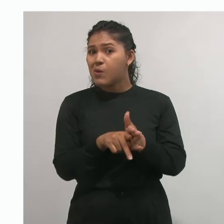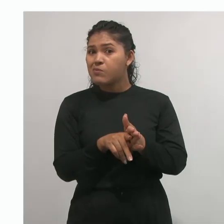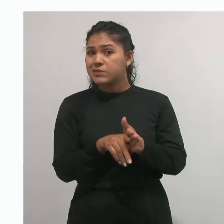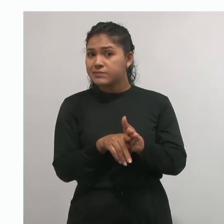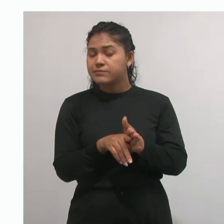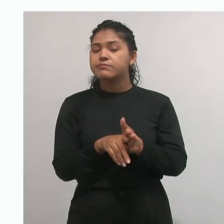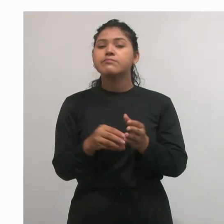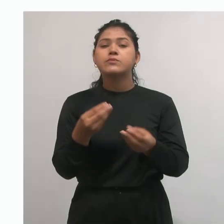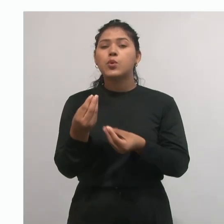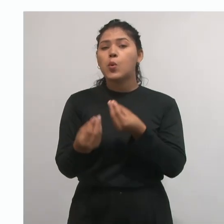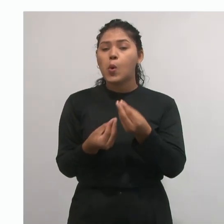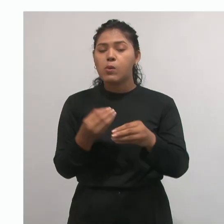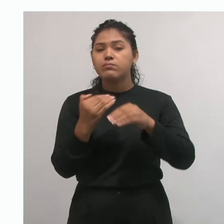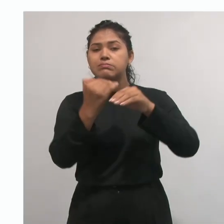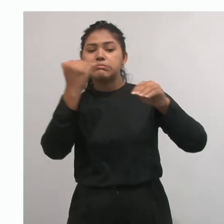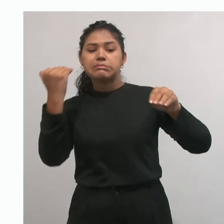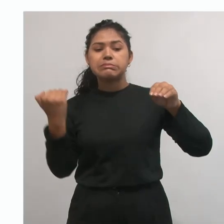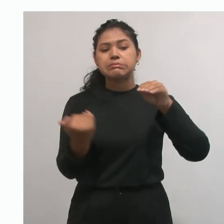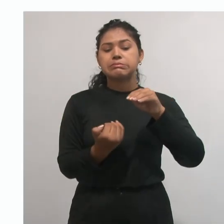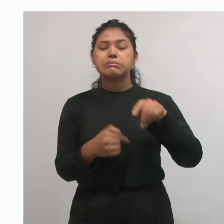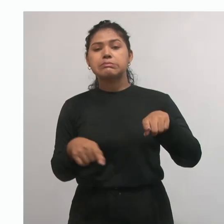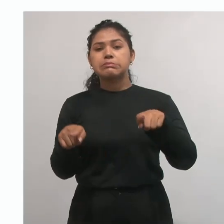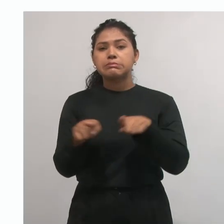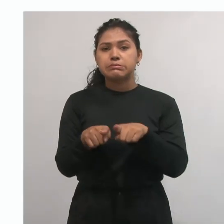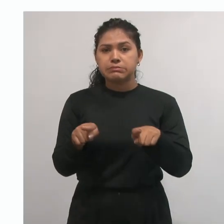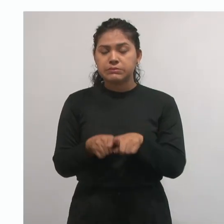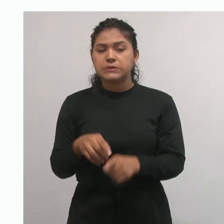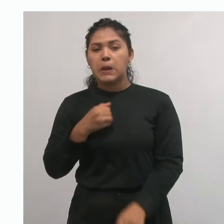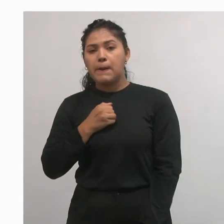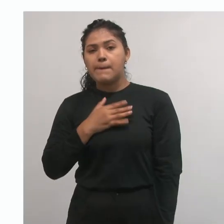estrutural, né, de muitas desigualdades,